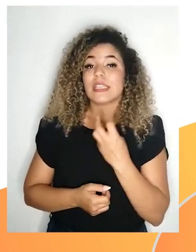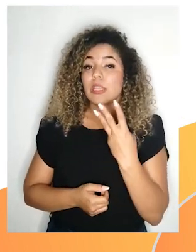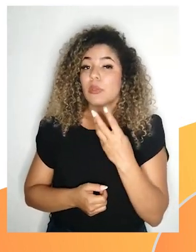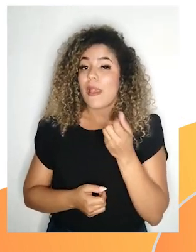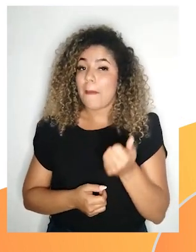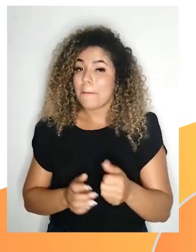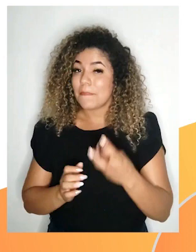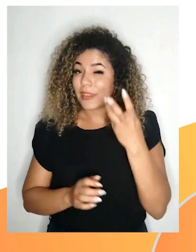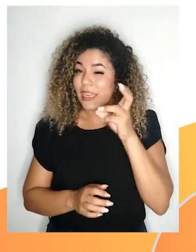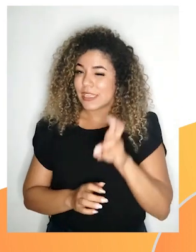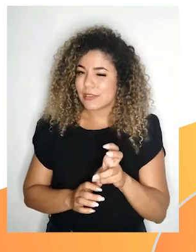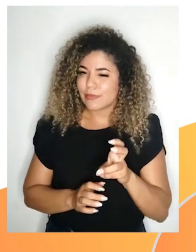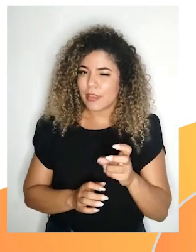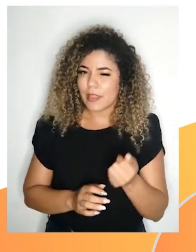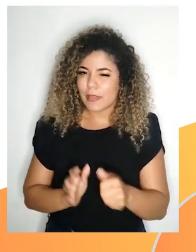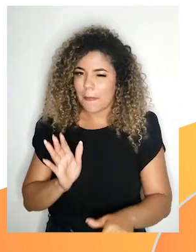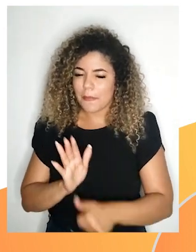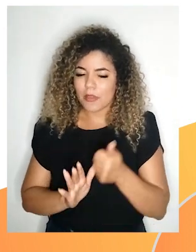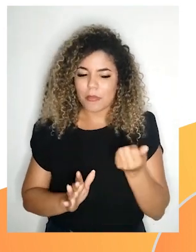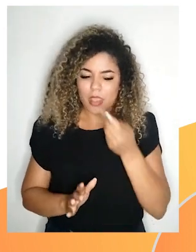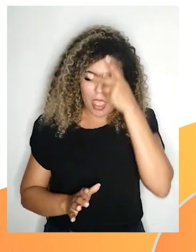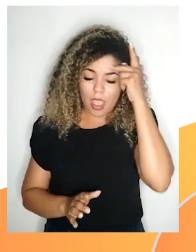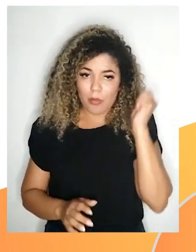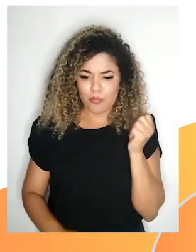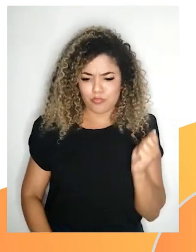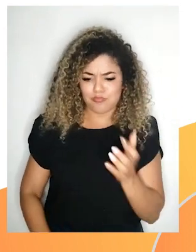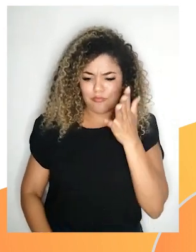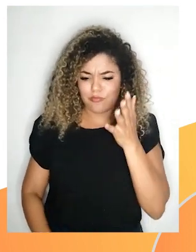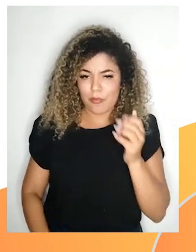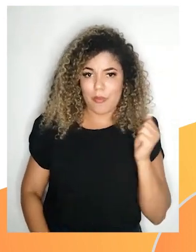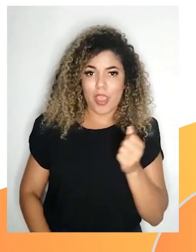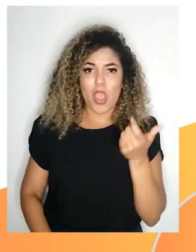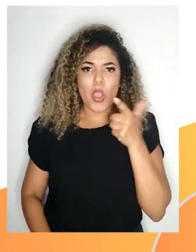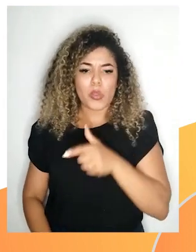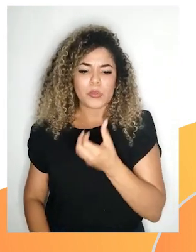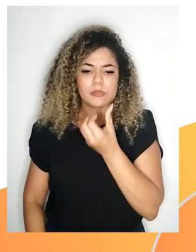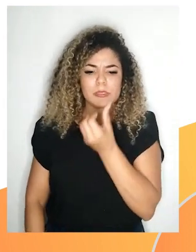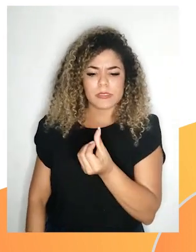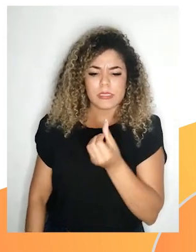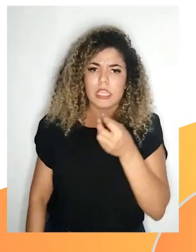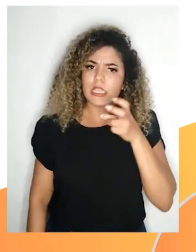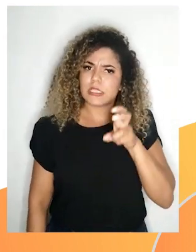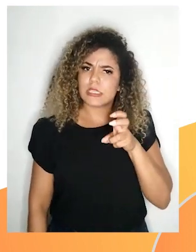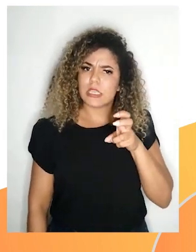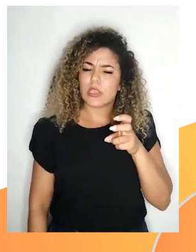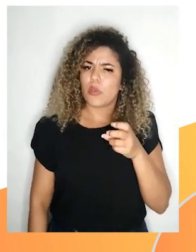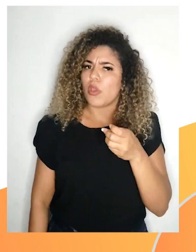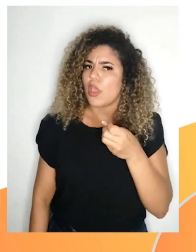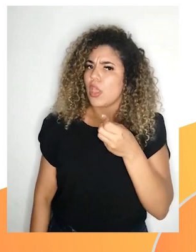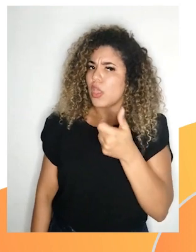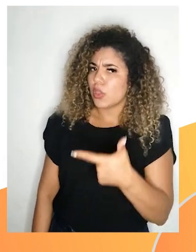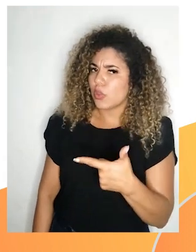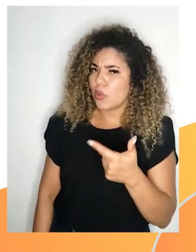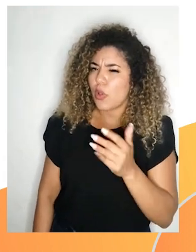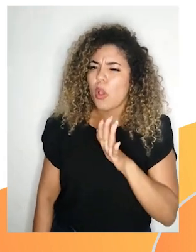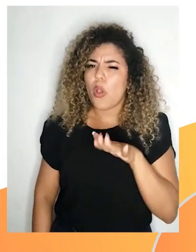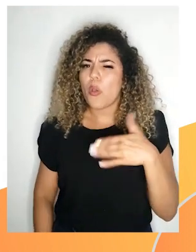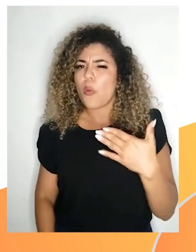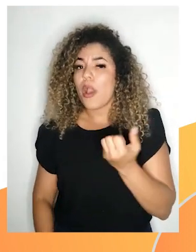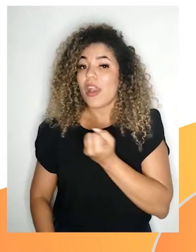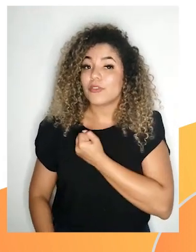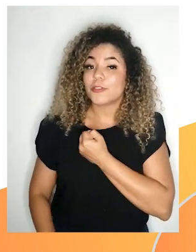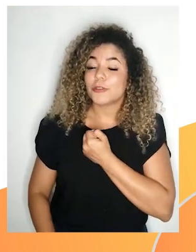primeiras jogadas o participante obtiver 6, 5 e 2, em que casa ele vai parar? Olha